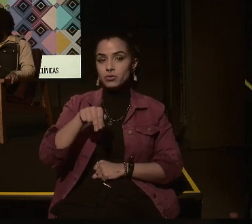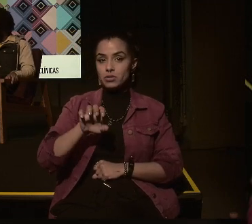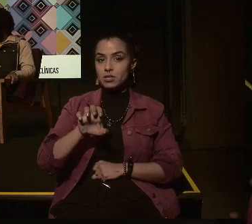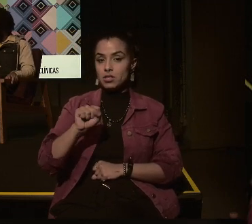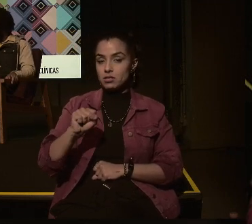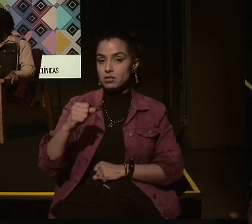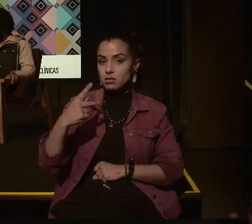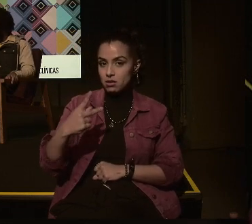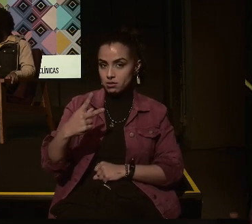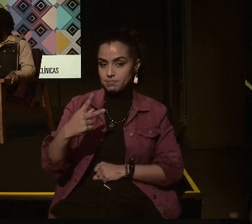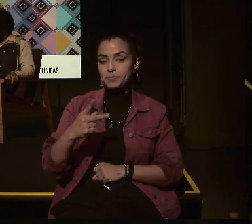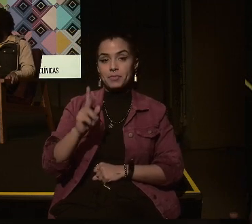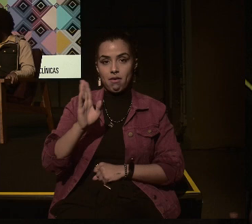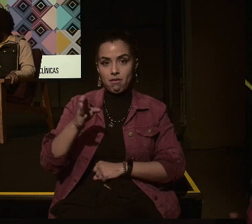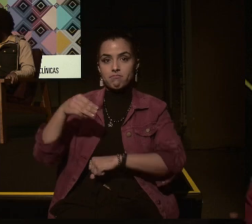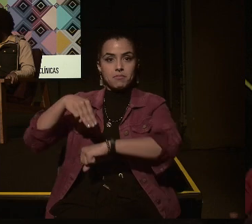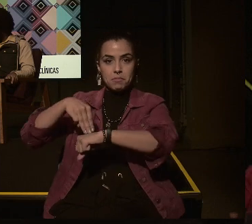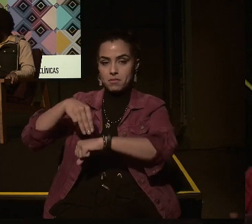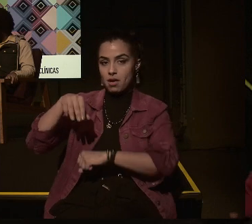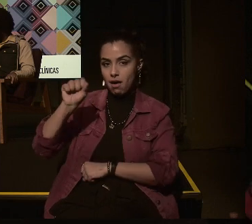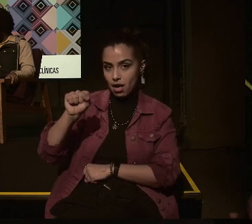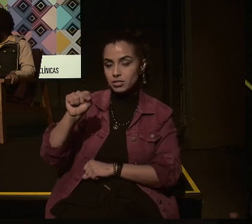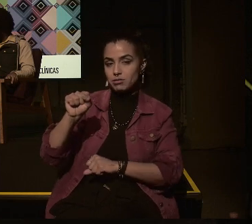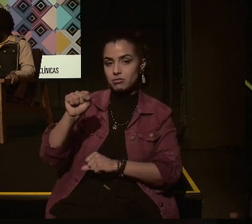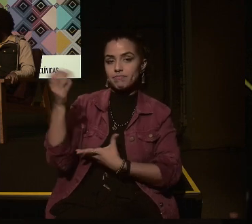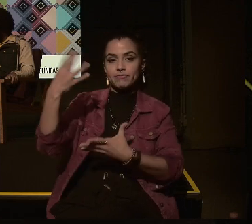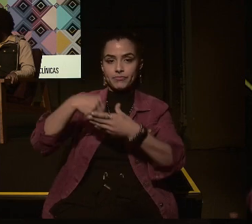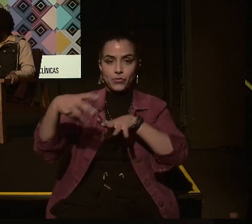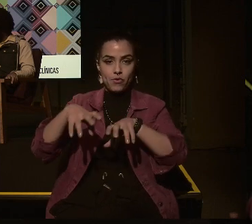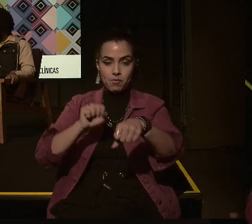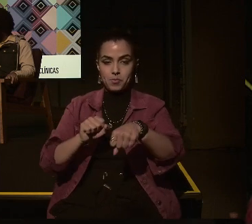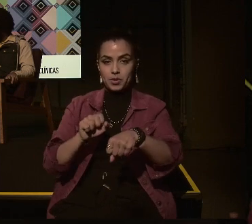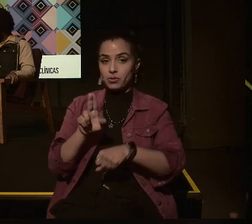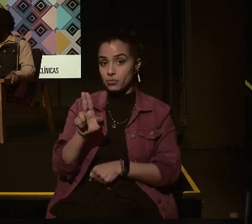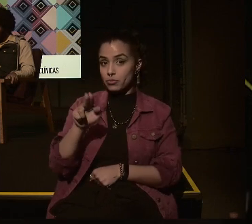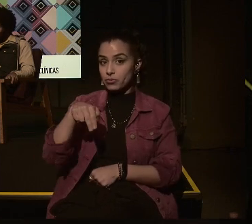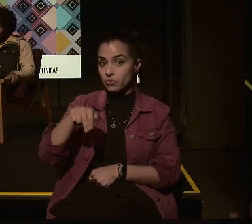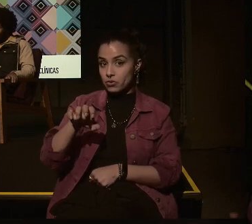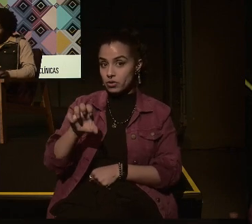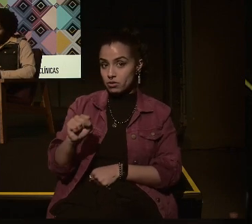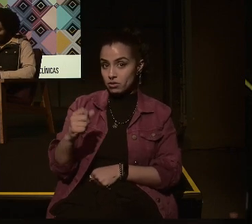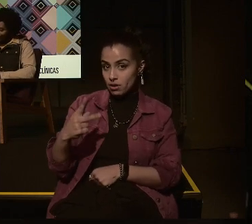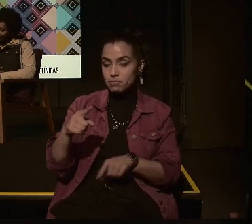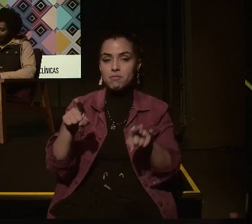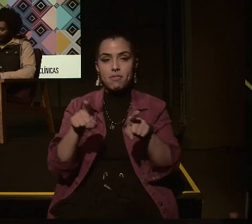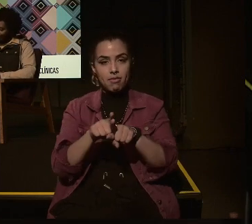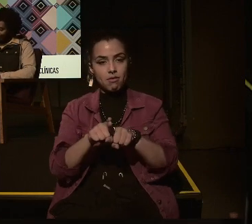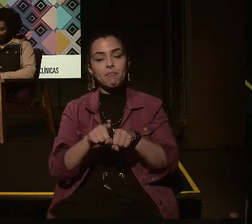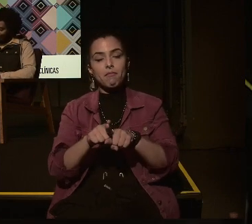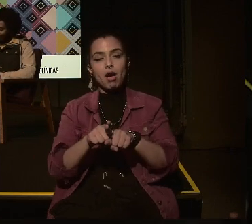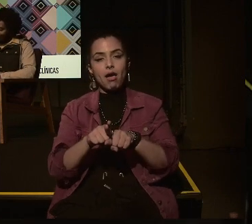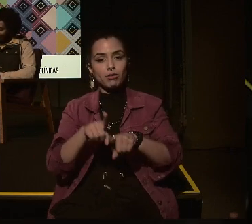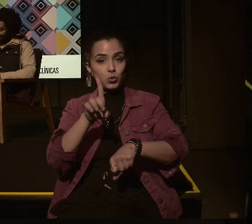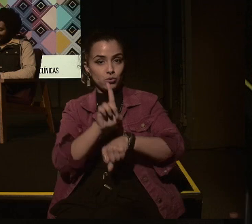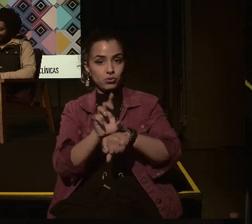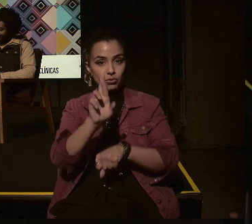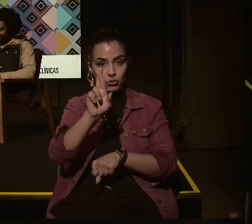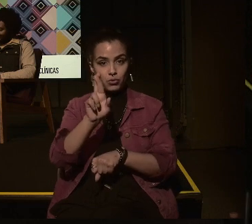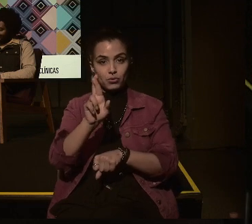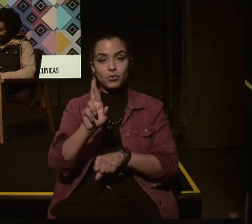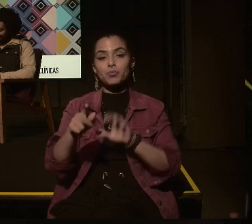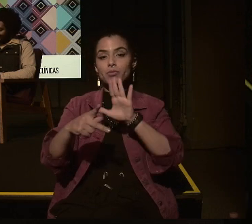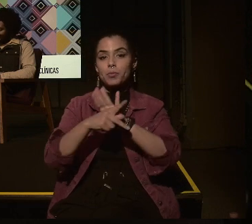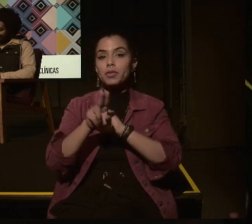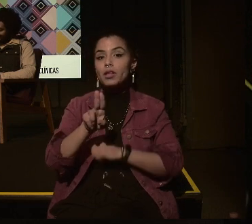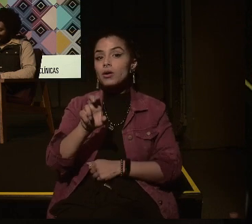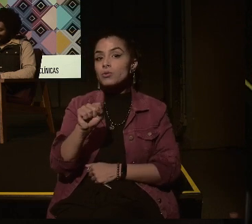psicologia e sociedade pela Unesp e doutor em psicologia clínica pela PUC São Paulo. Já publicou diversos livros,